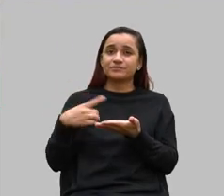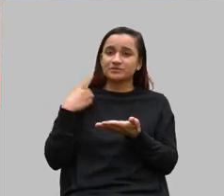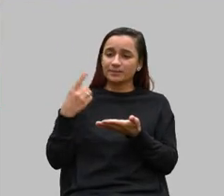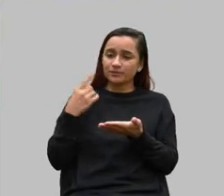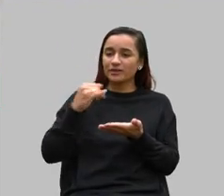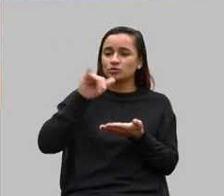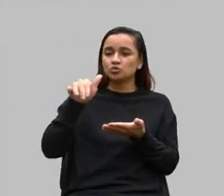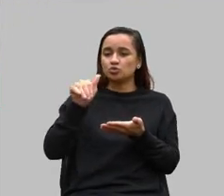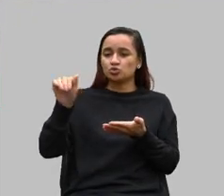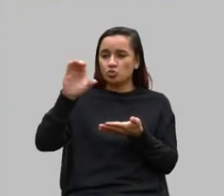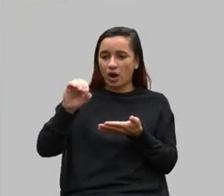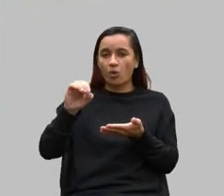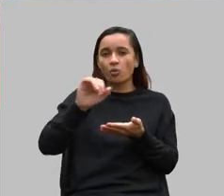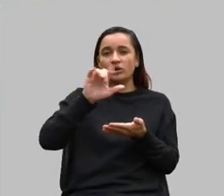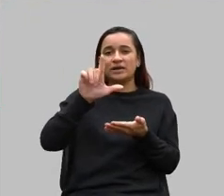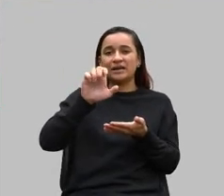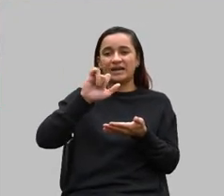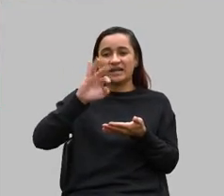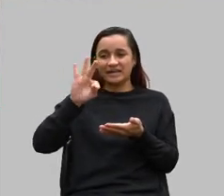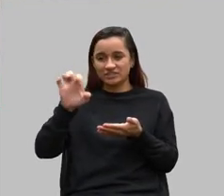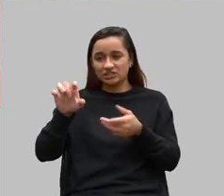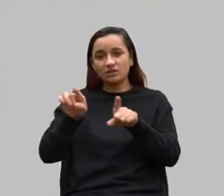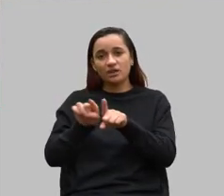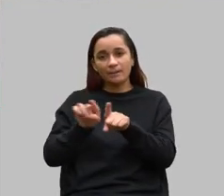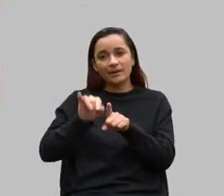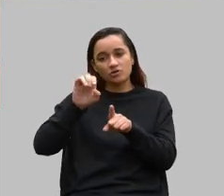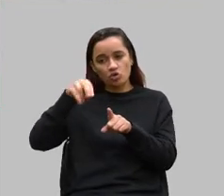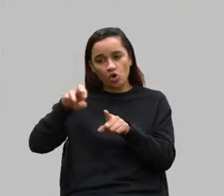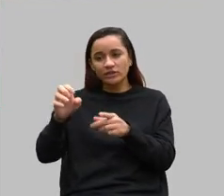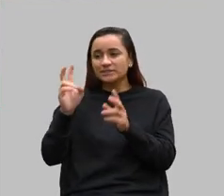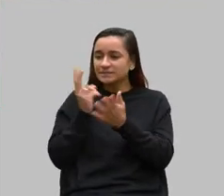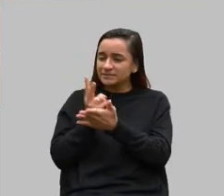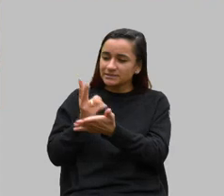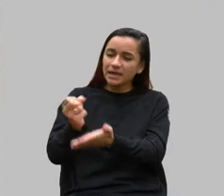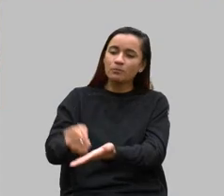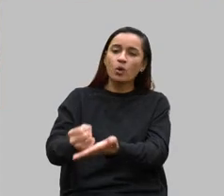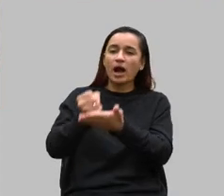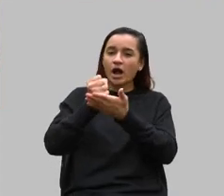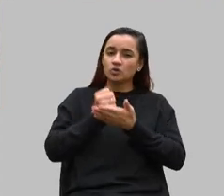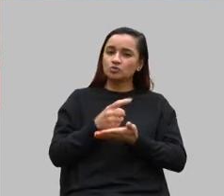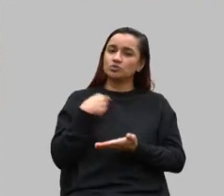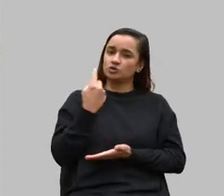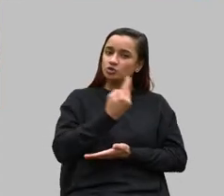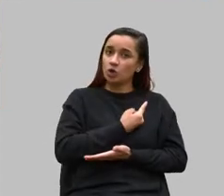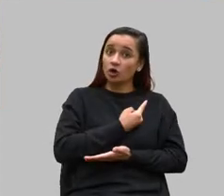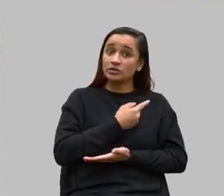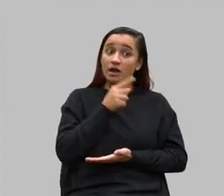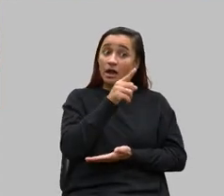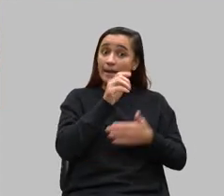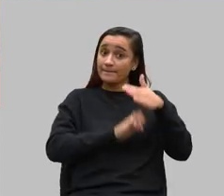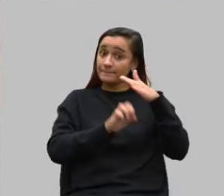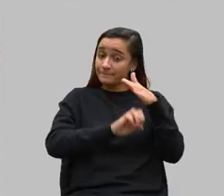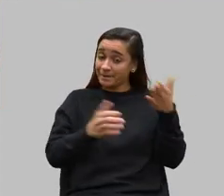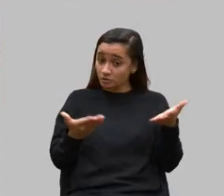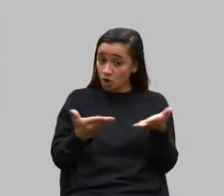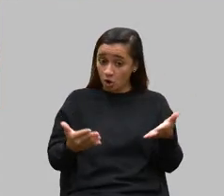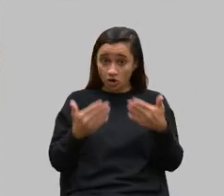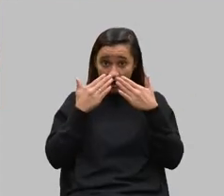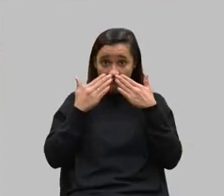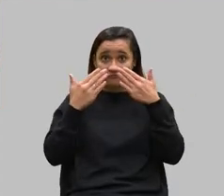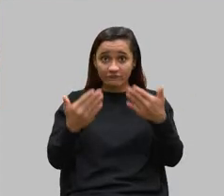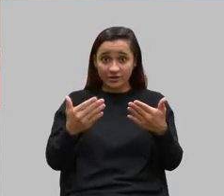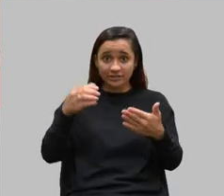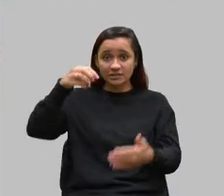ex-deputado João Leite que sempre tem nos ajudado tem e ajudou muito e essa empresa que tá hoje à frente a